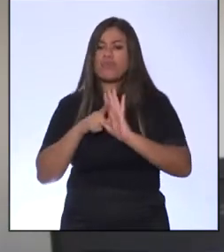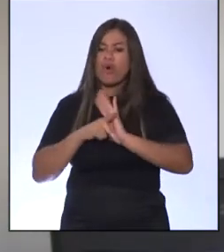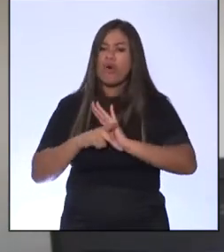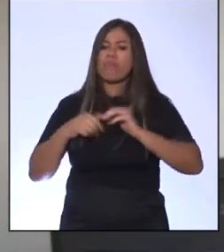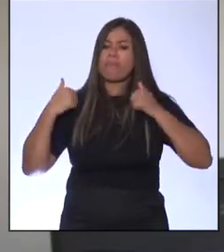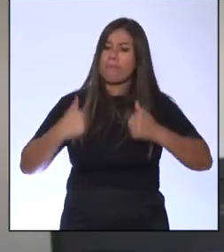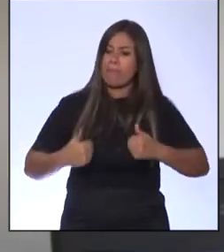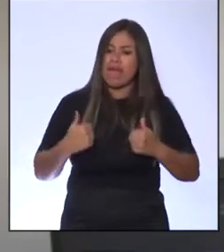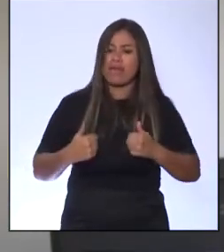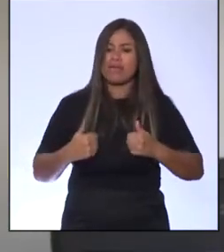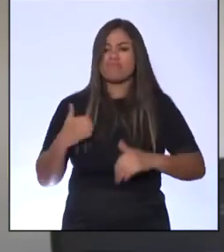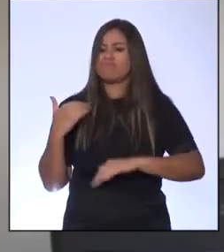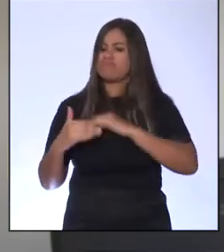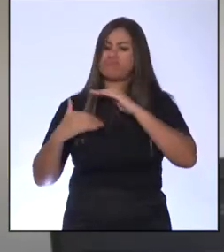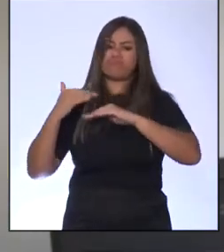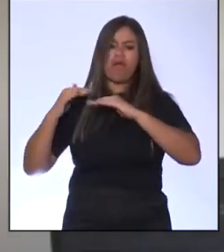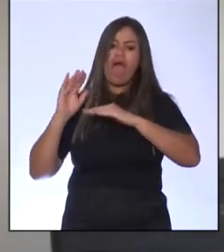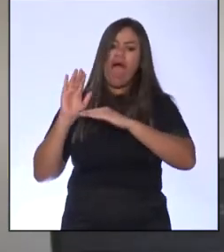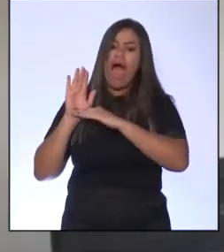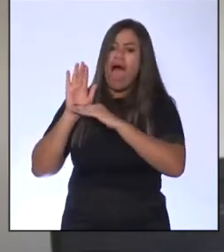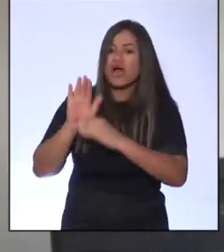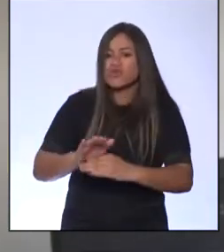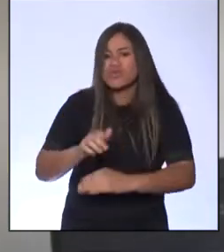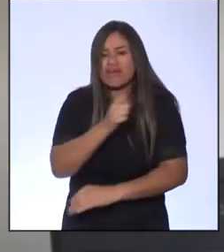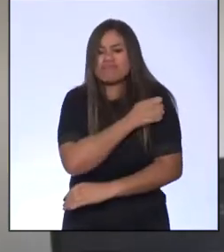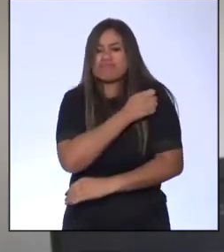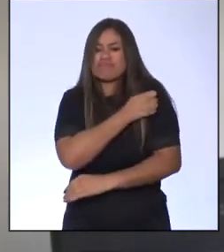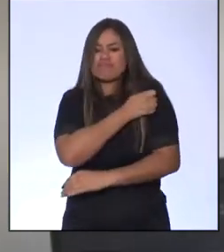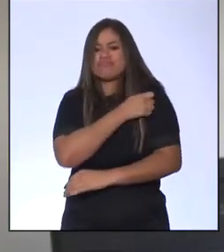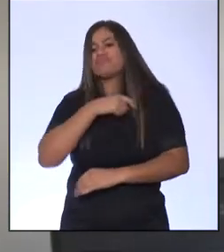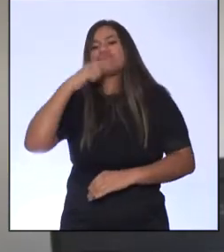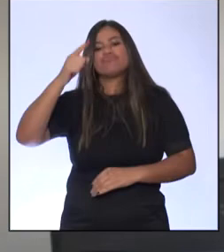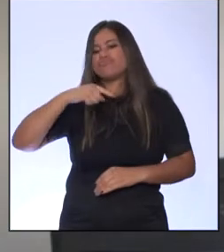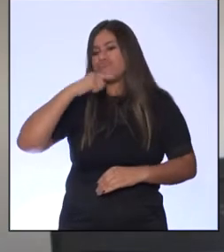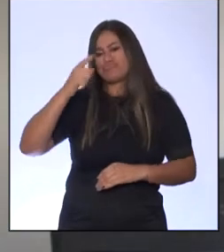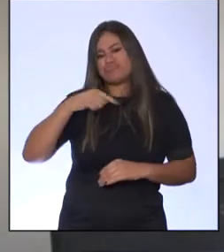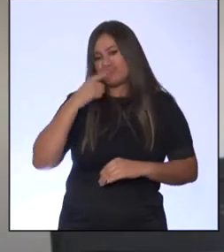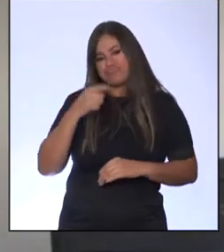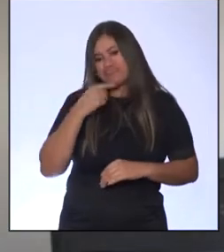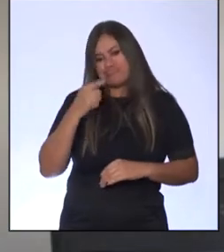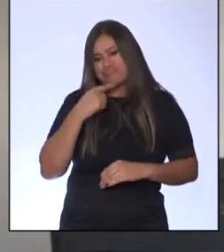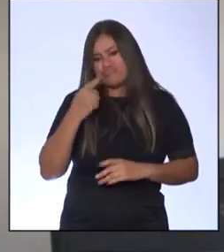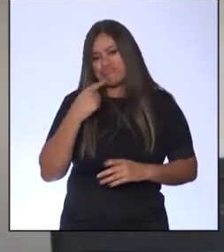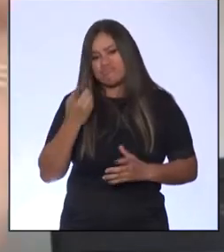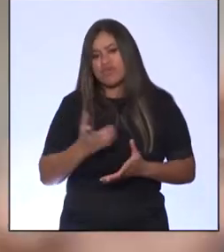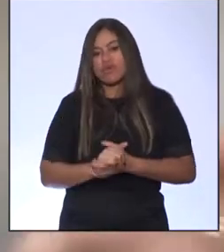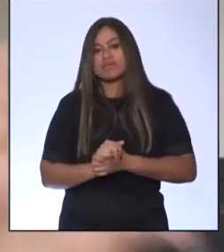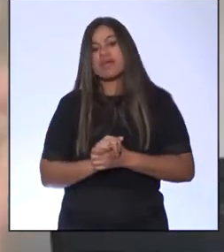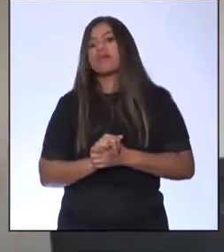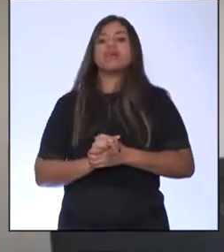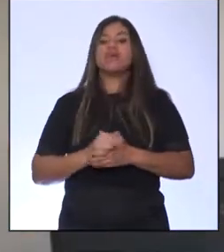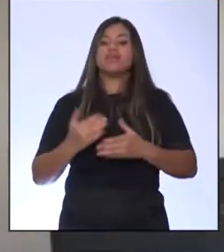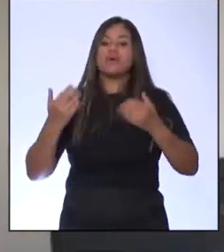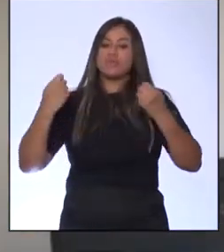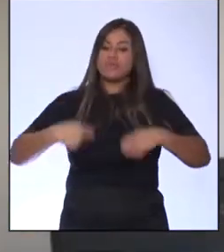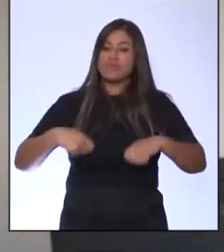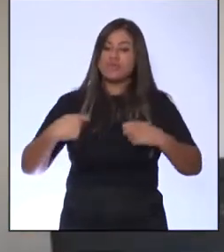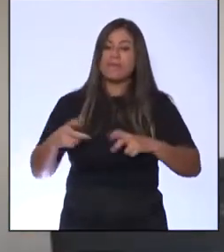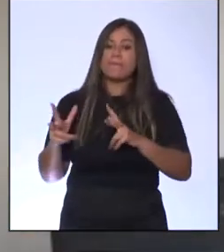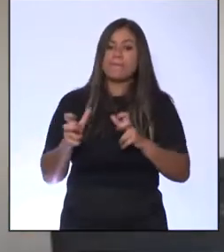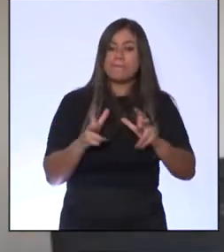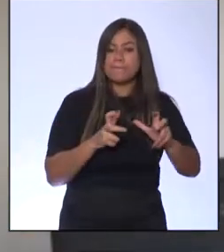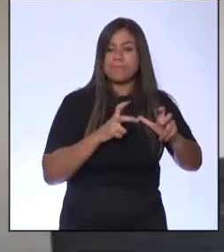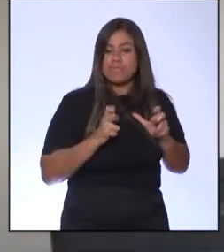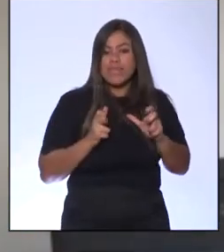ele provavelmente não vai saber ajudar o aluno a incorporar essas novas exigências também. Então, a gente tem que perceber que a